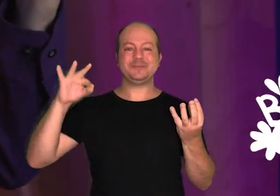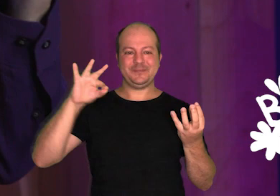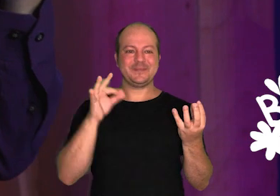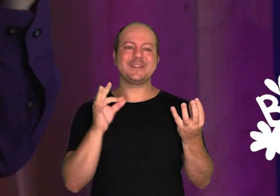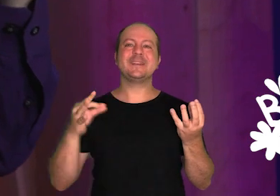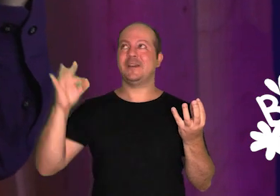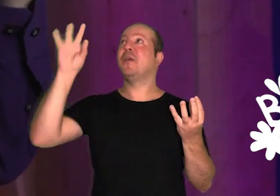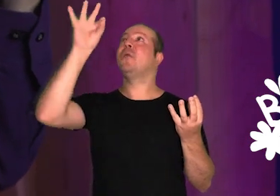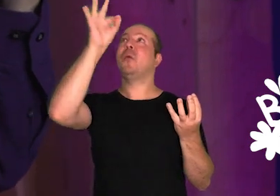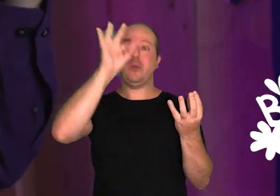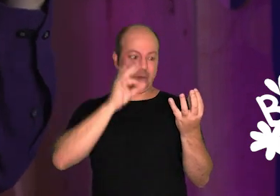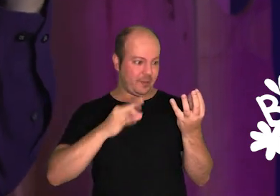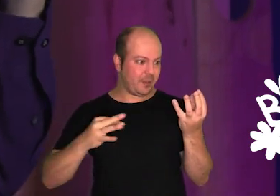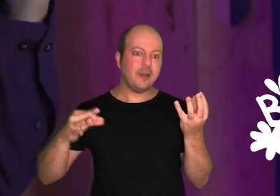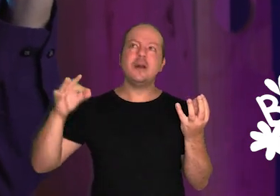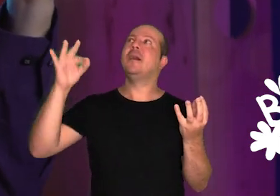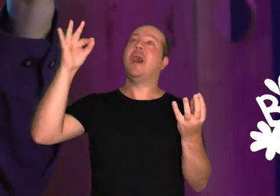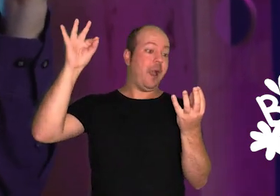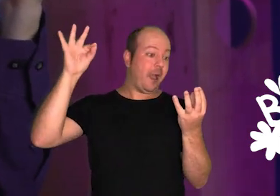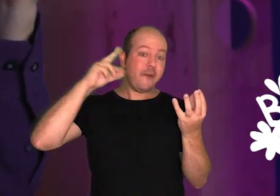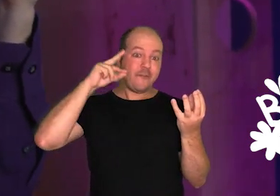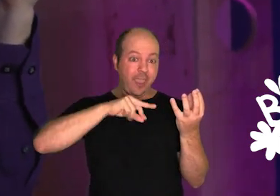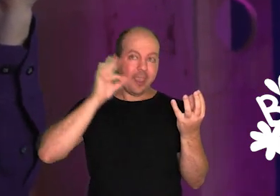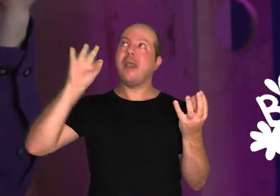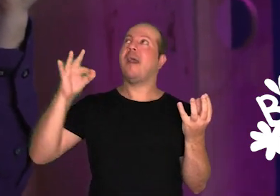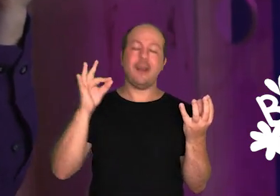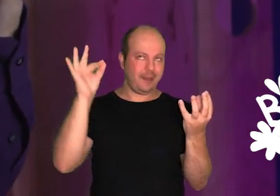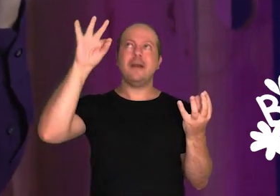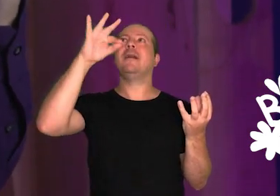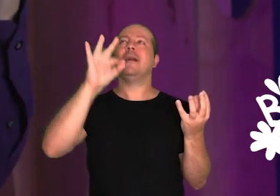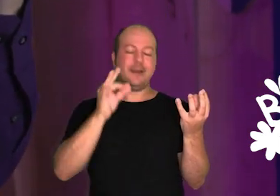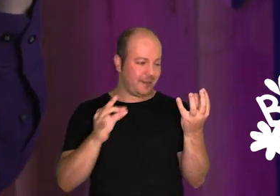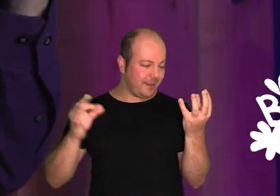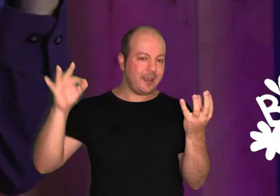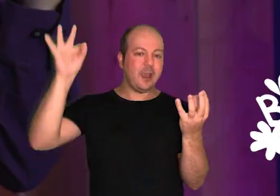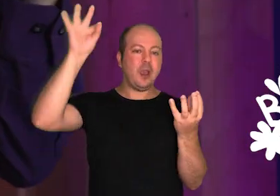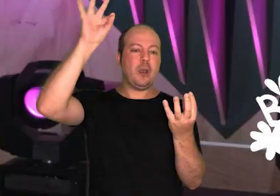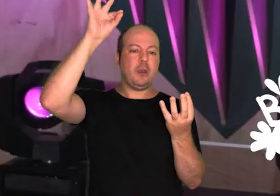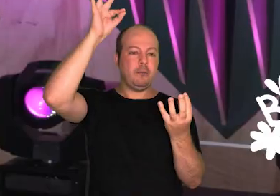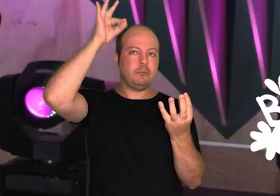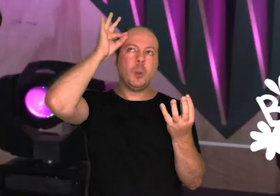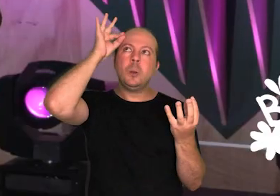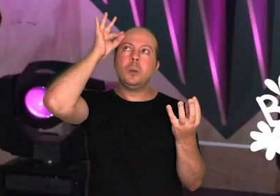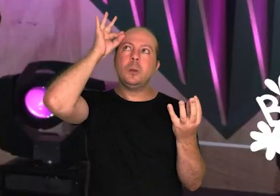E a borboleta voa. E ela vê essa flor. E ela voa, e ela pousa na tua